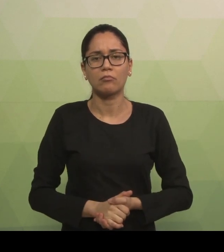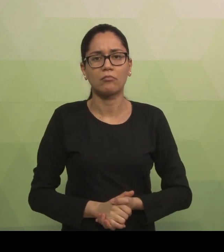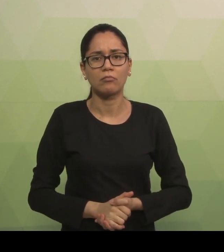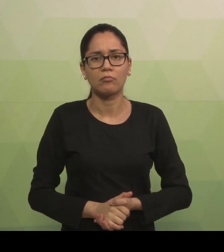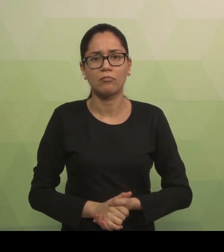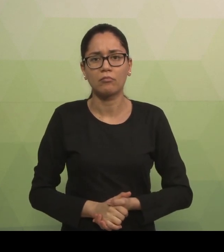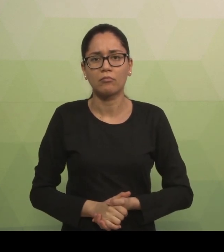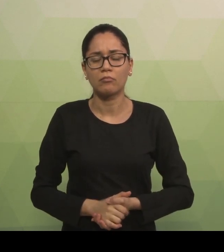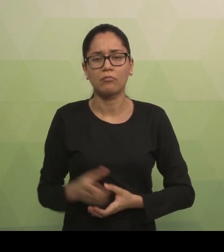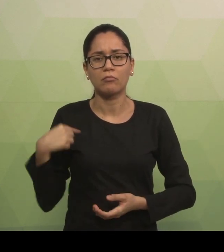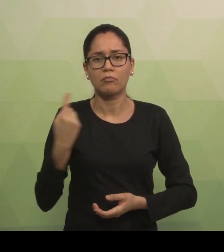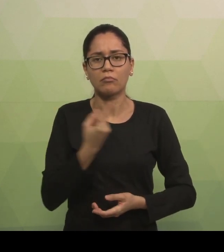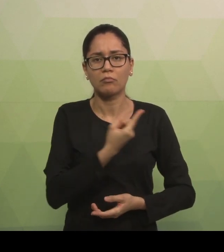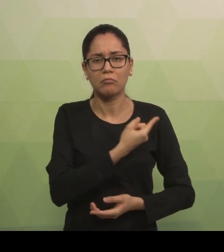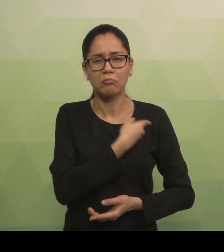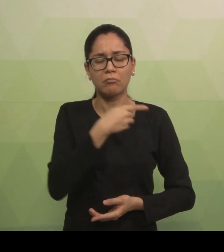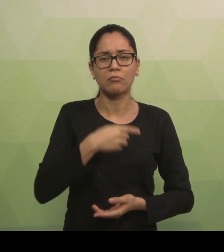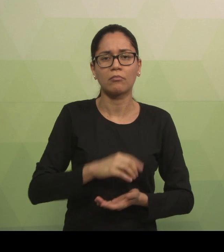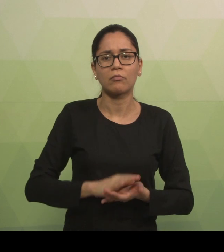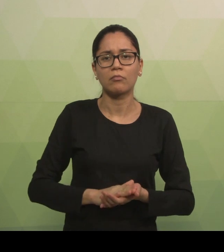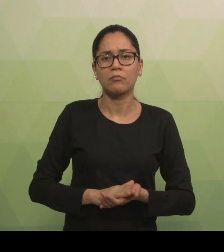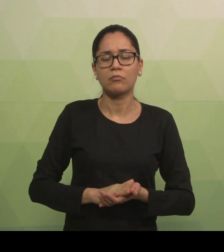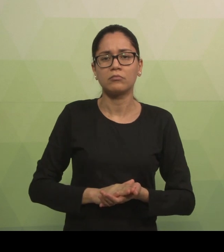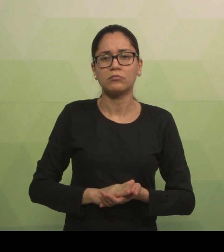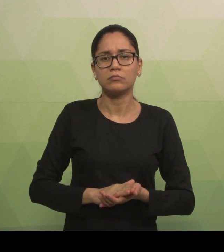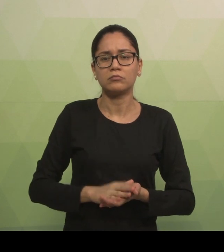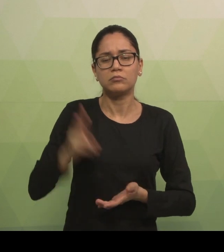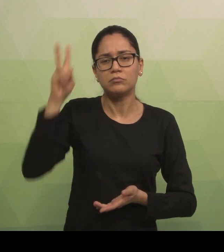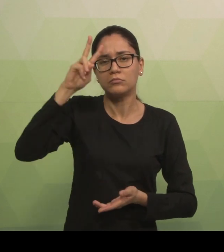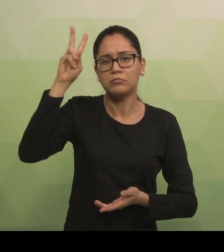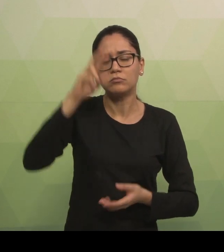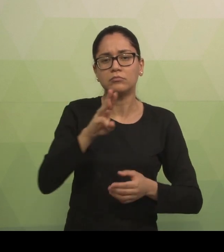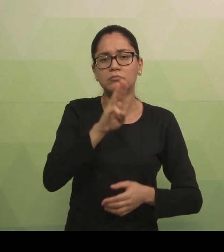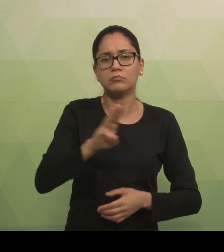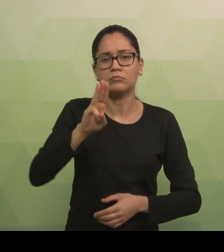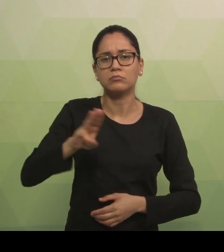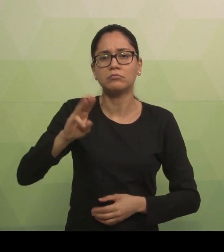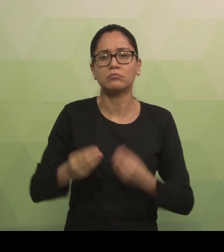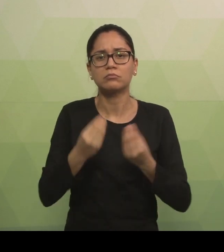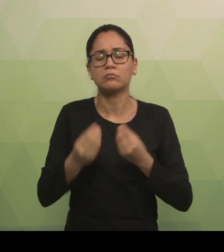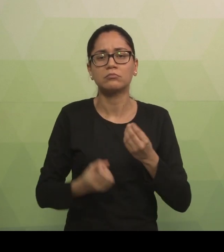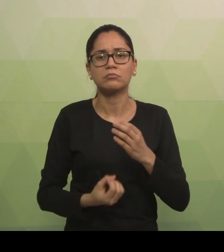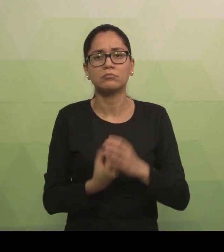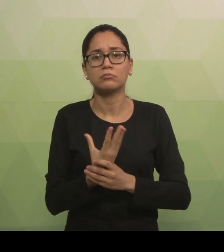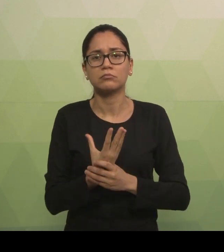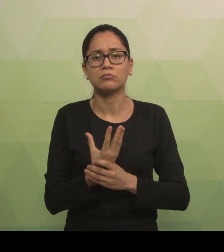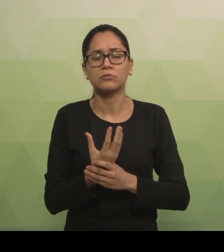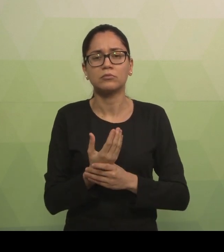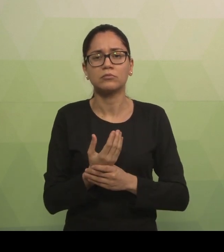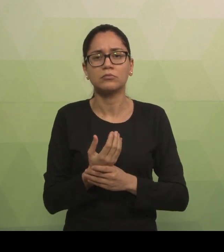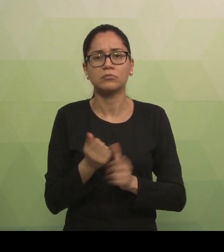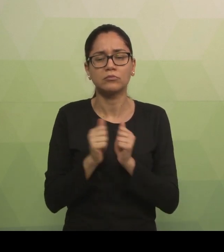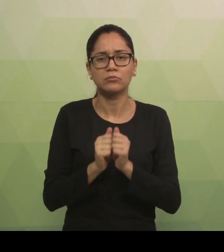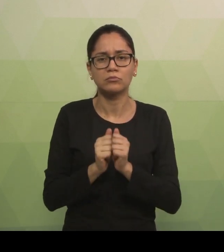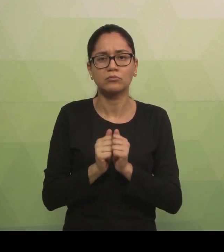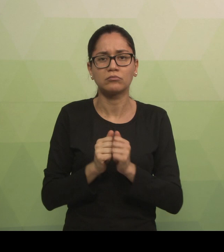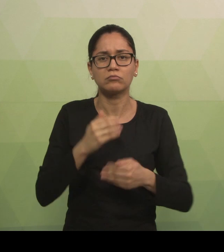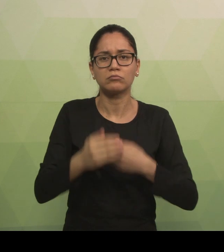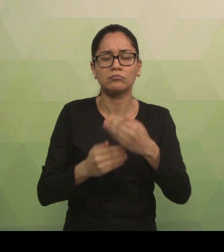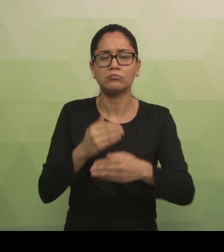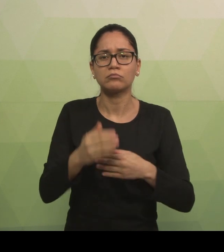Nós aprendemos a história do website, como surgiu juntamente com a evolução da internet. Entenderemos